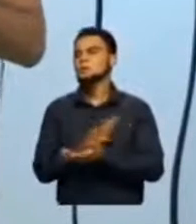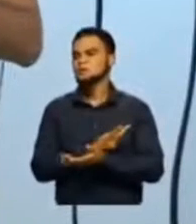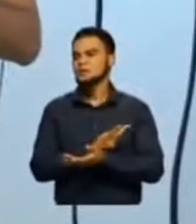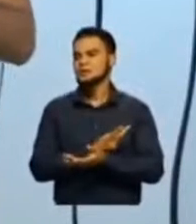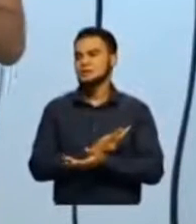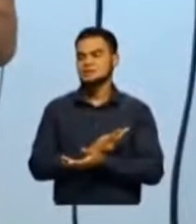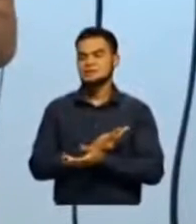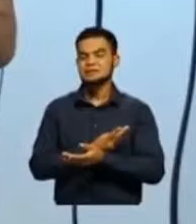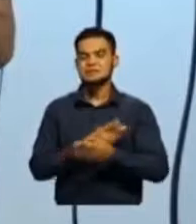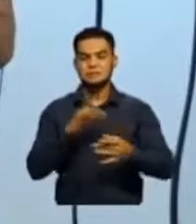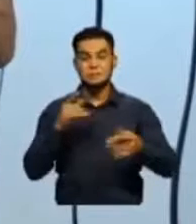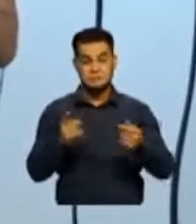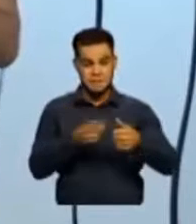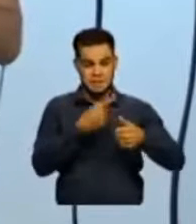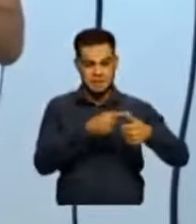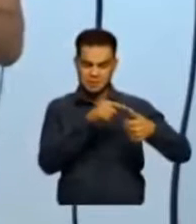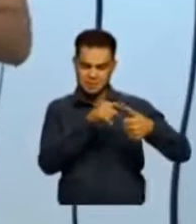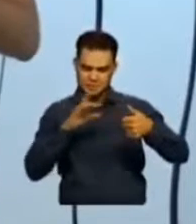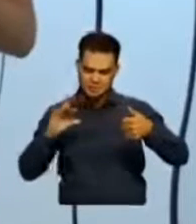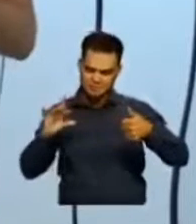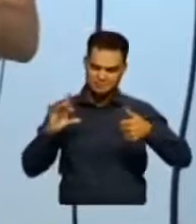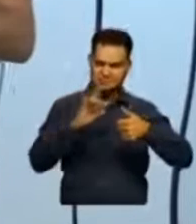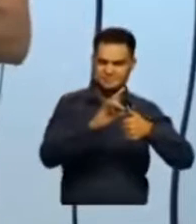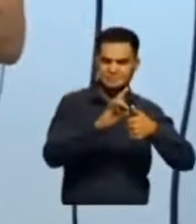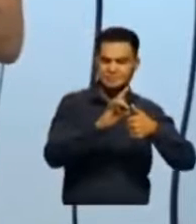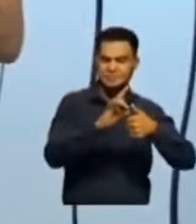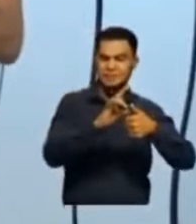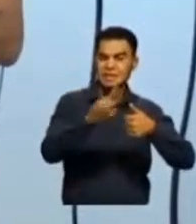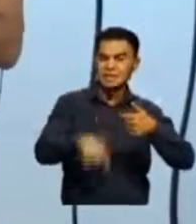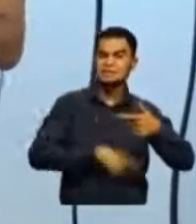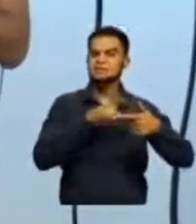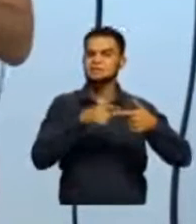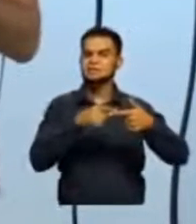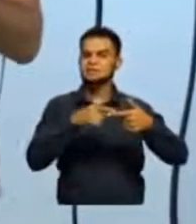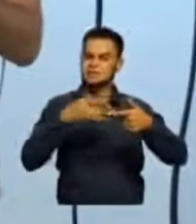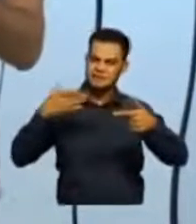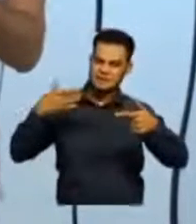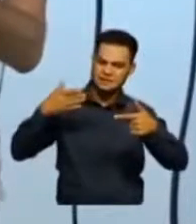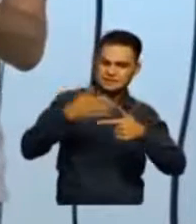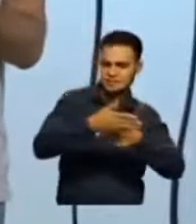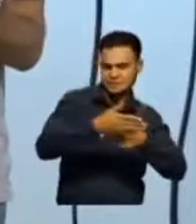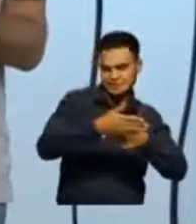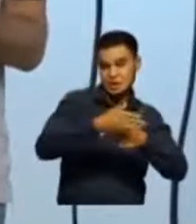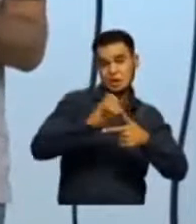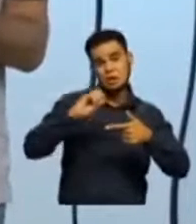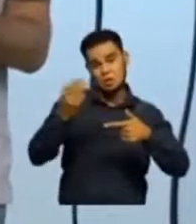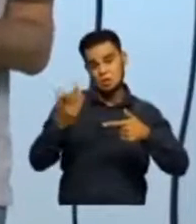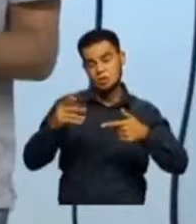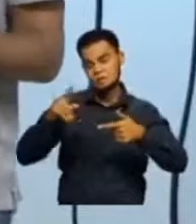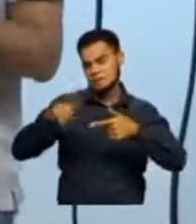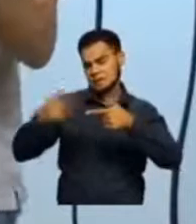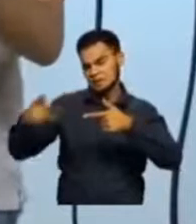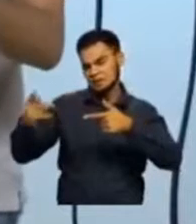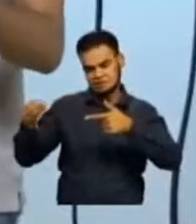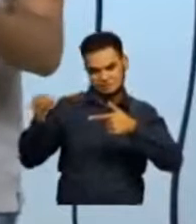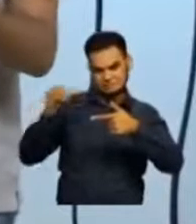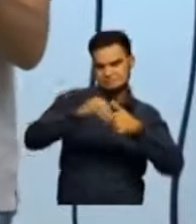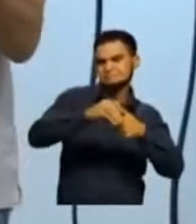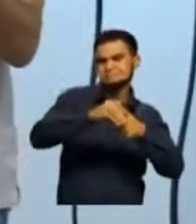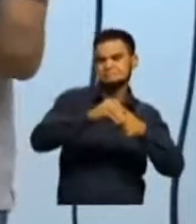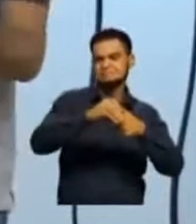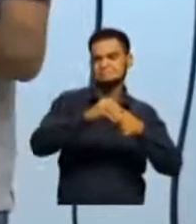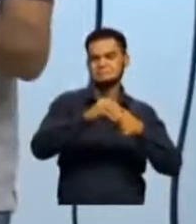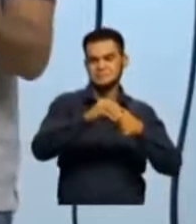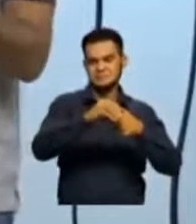a penetração. Esse vírus ele pode penetrar na célula ou injetar o seu material genético. Então, penetrou o